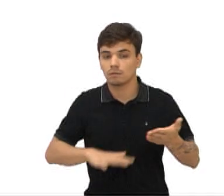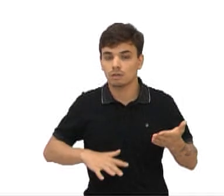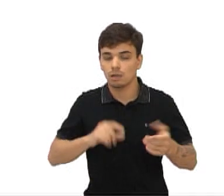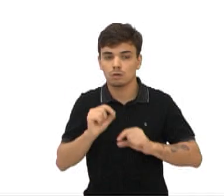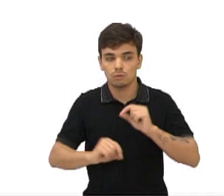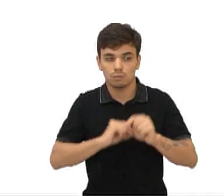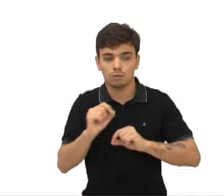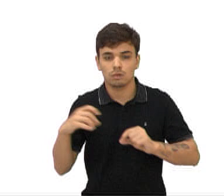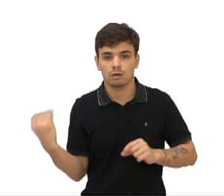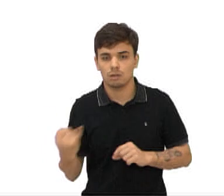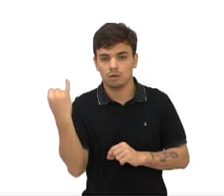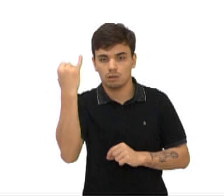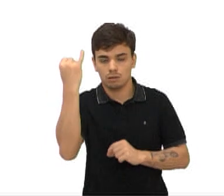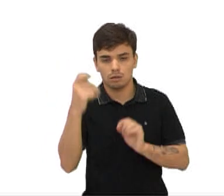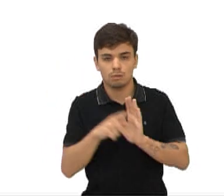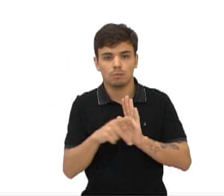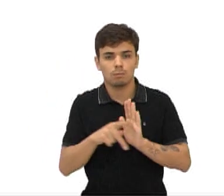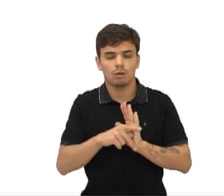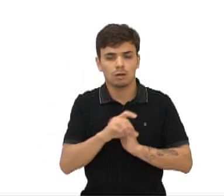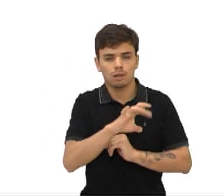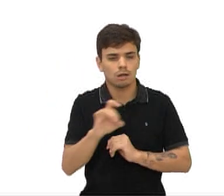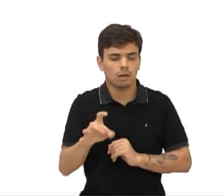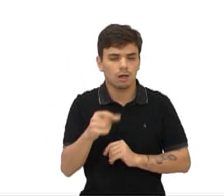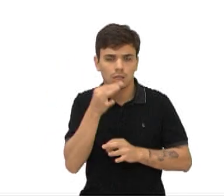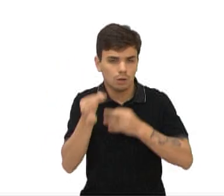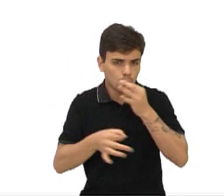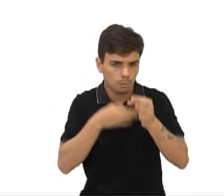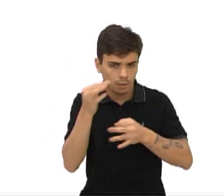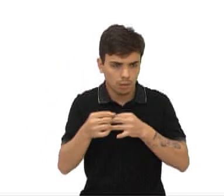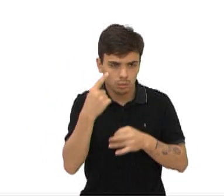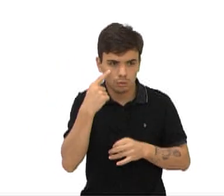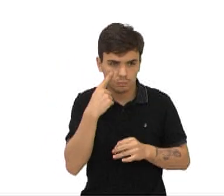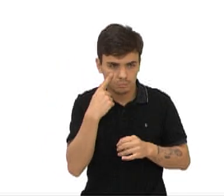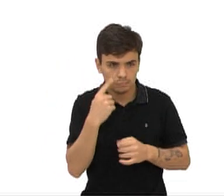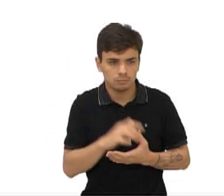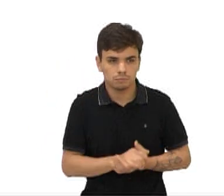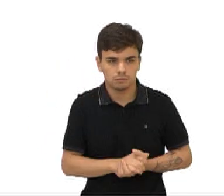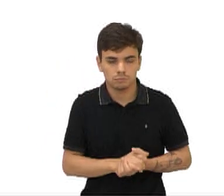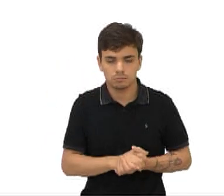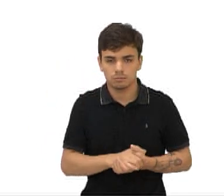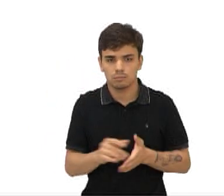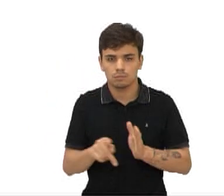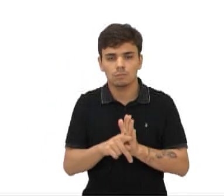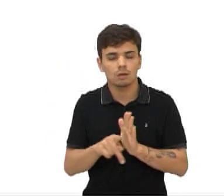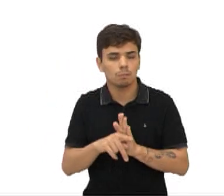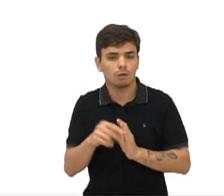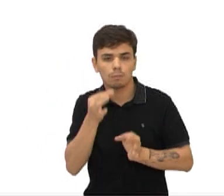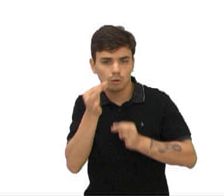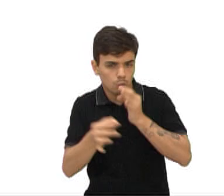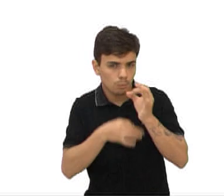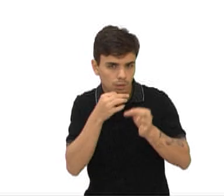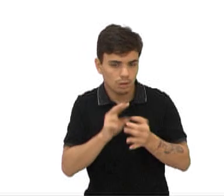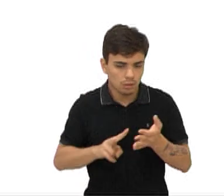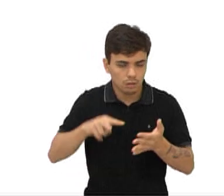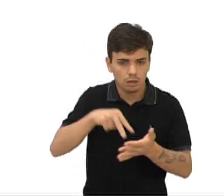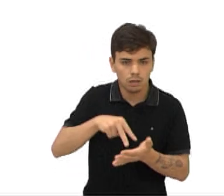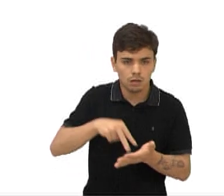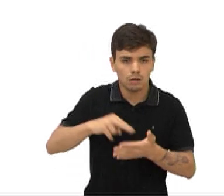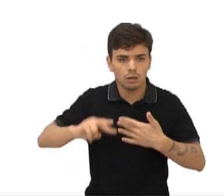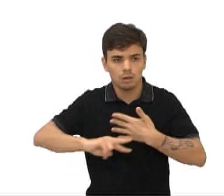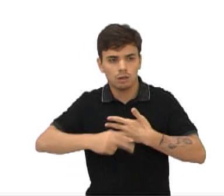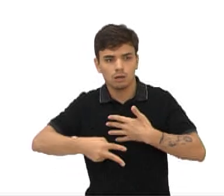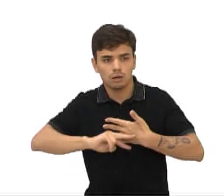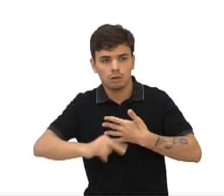é fundamental constar em cada tipo de argumento listado? Um argumento de autoridade? Um argumento de causa e consequência?